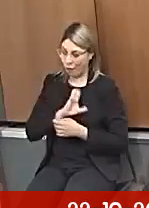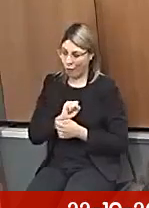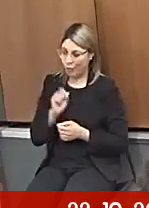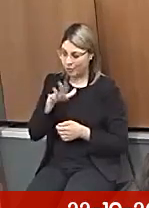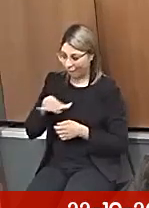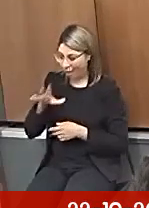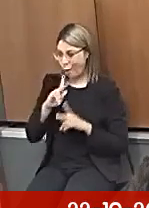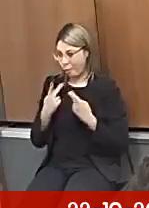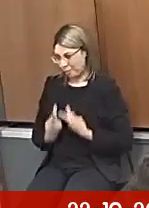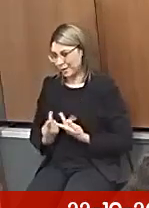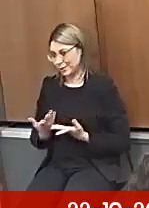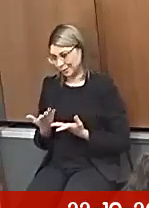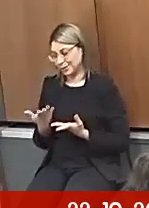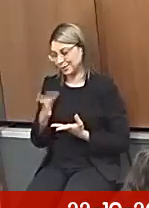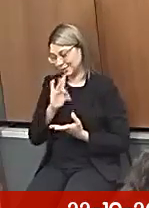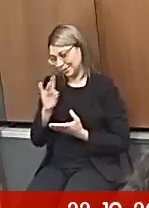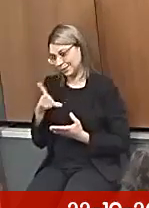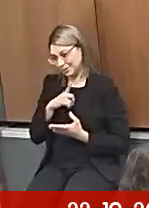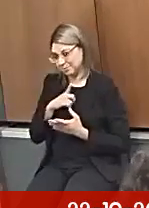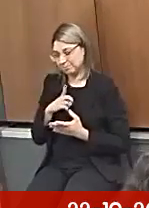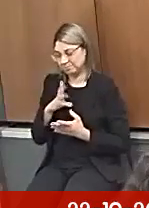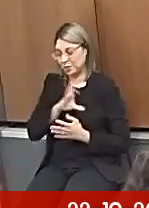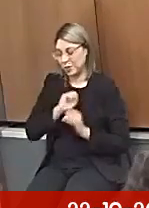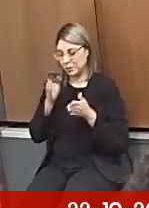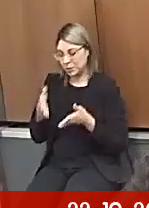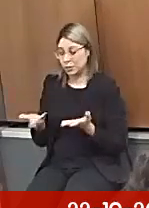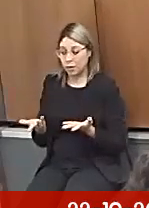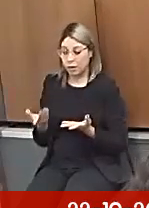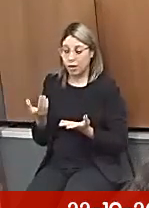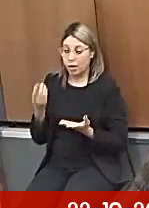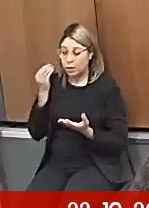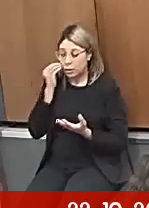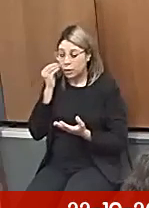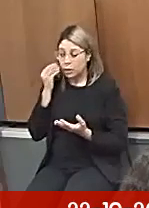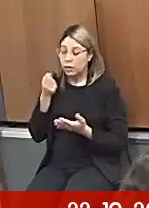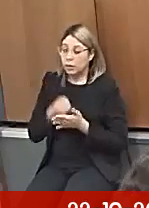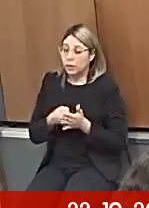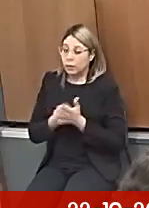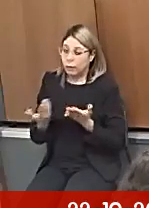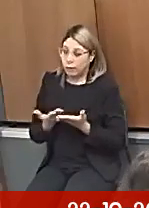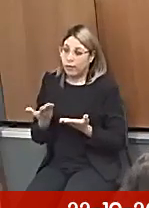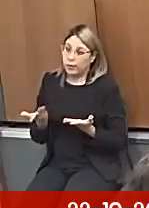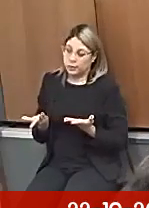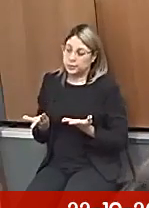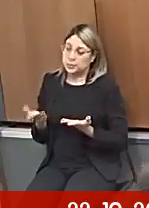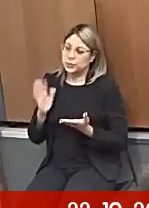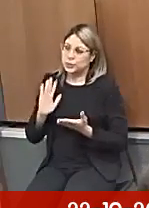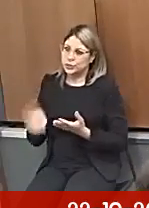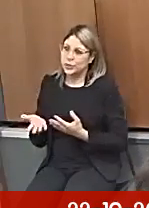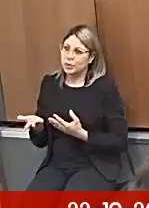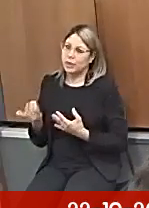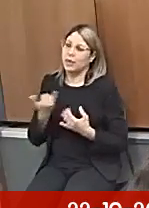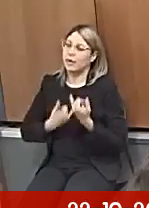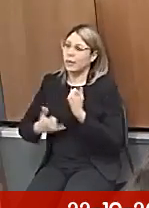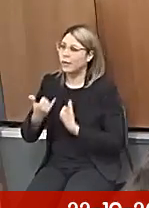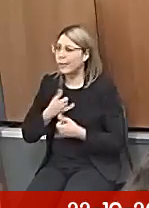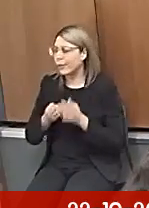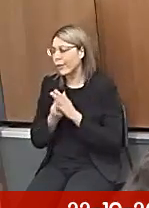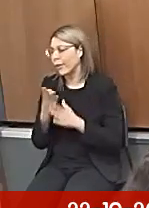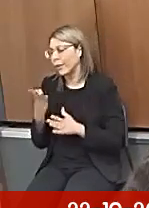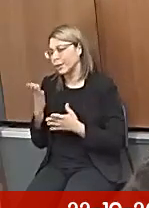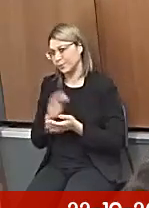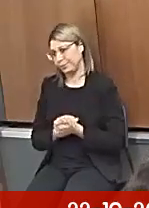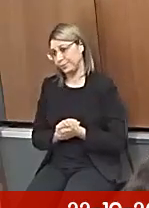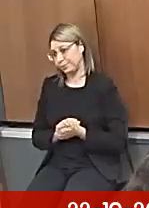aquele lado, né? Cada um tem sua especialidade. Para ficar remando contra a maré. Já ouvi de várias pessoas, por exemplo,